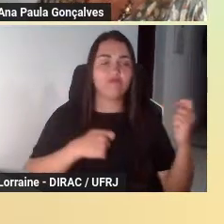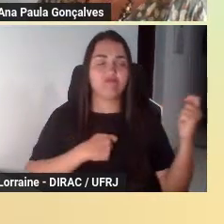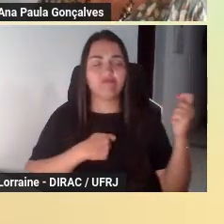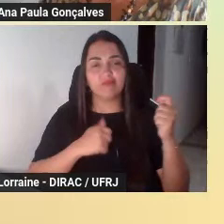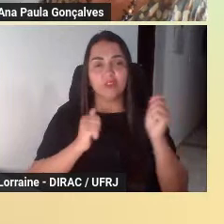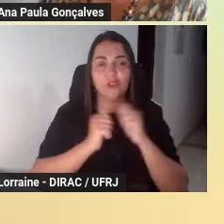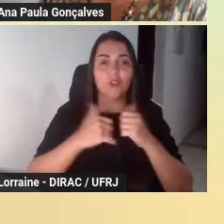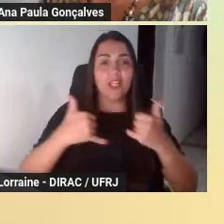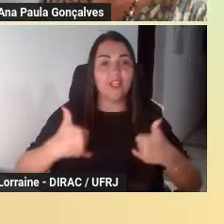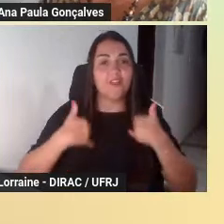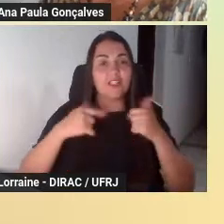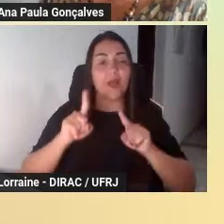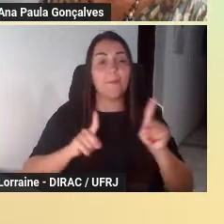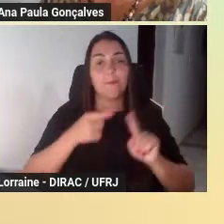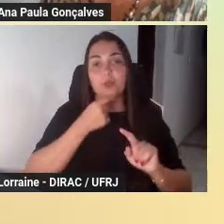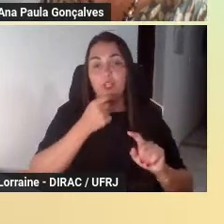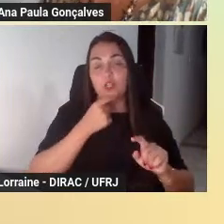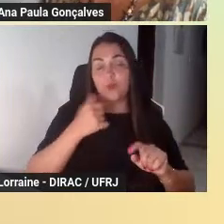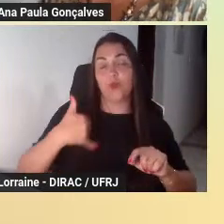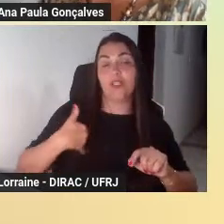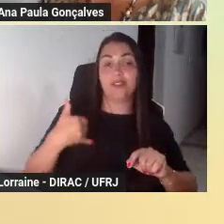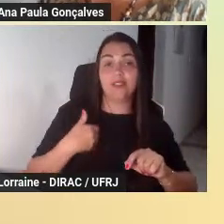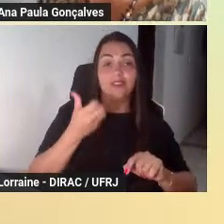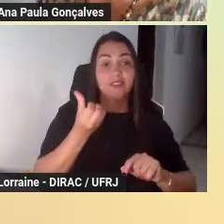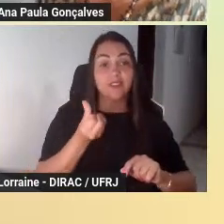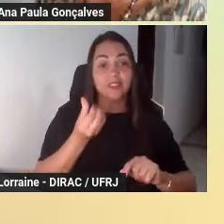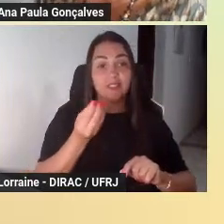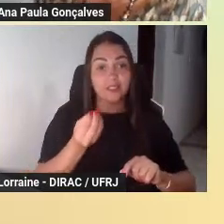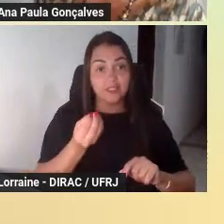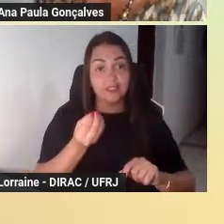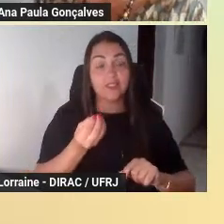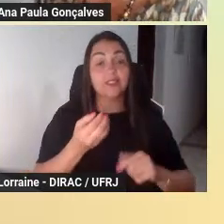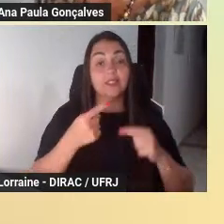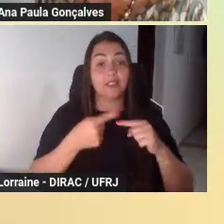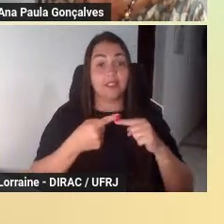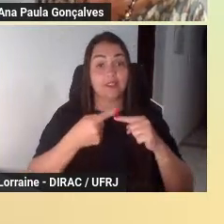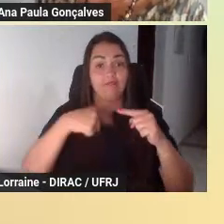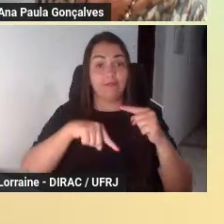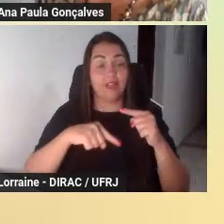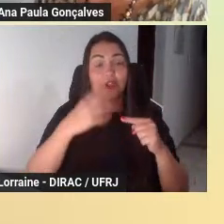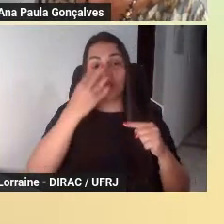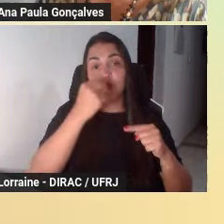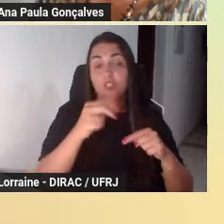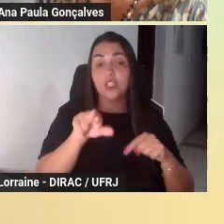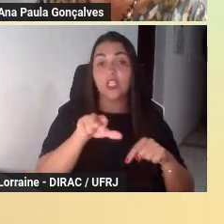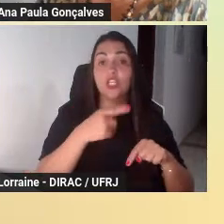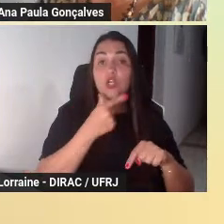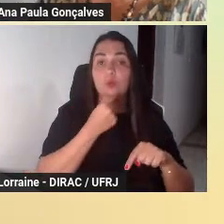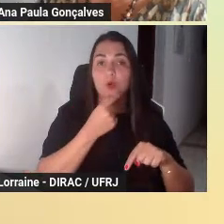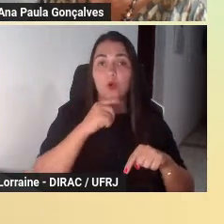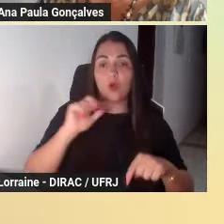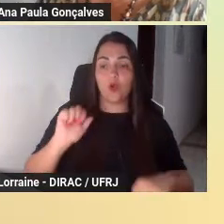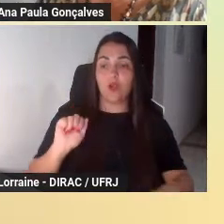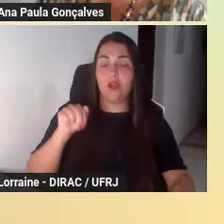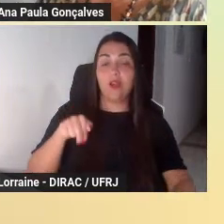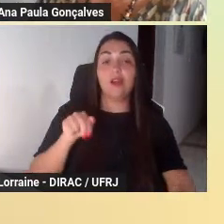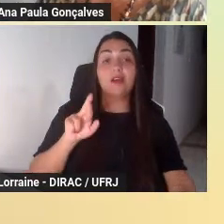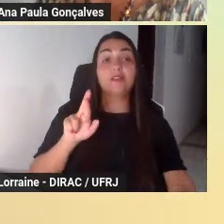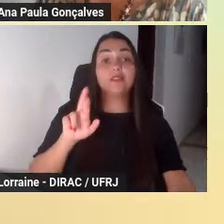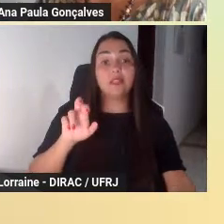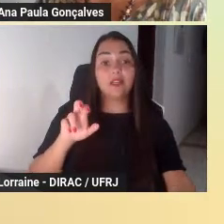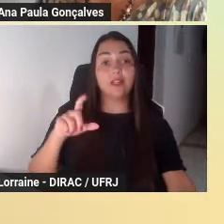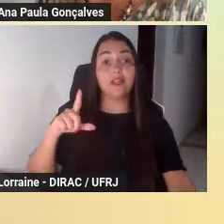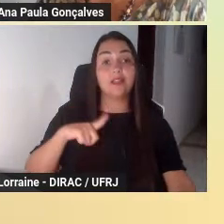que na época estava fazendo 60 anos. E abaixo meu irmão André, meu único irmão, né, que tem um espaço aí de